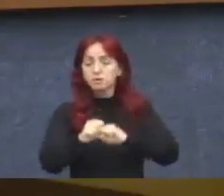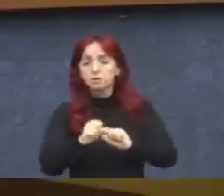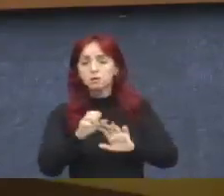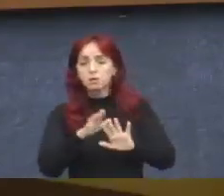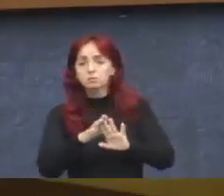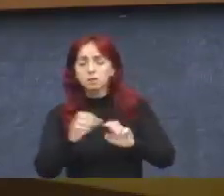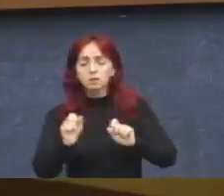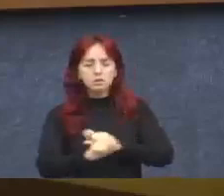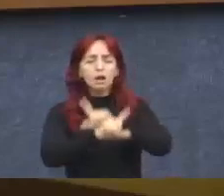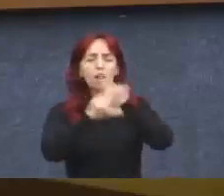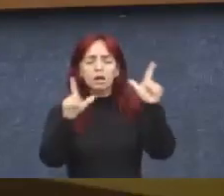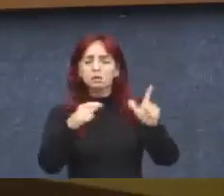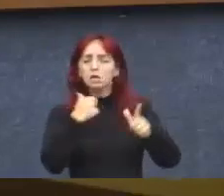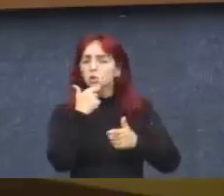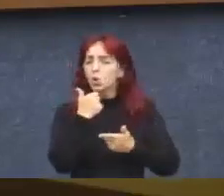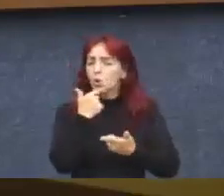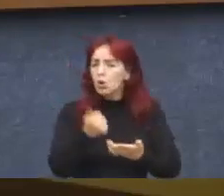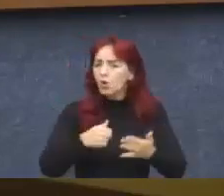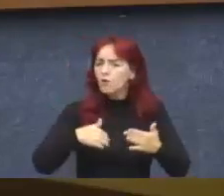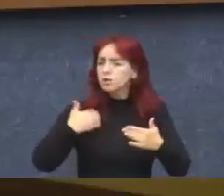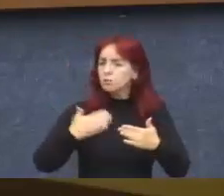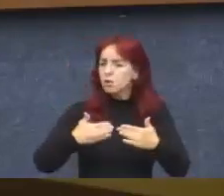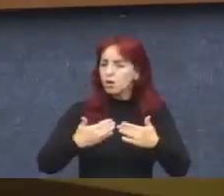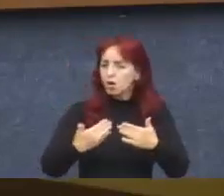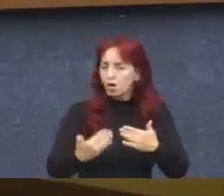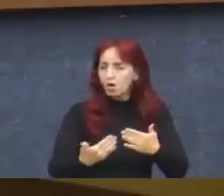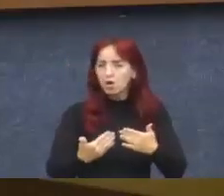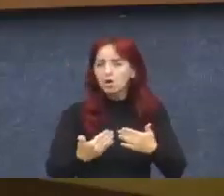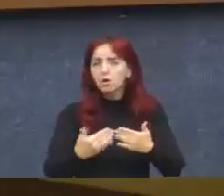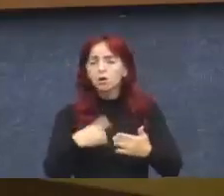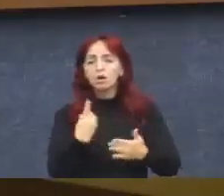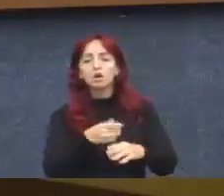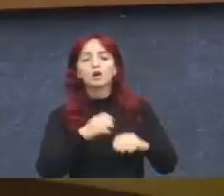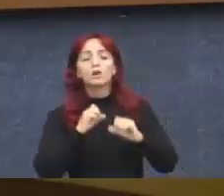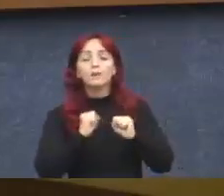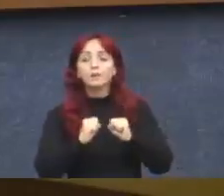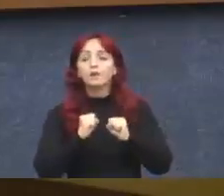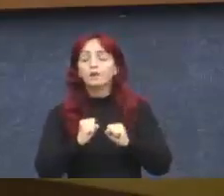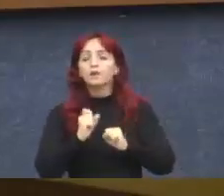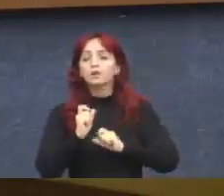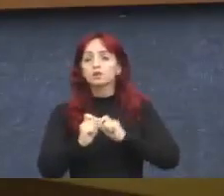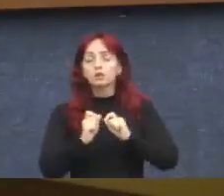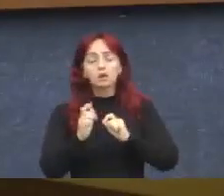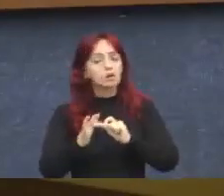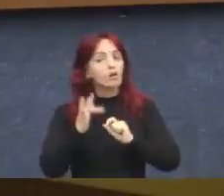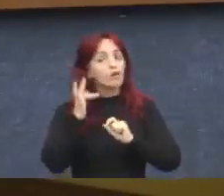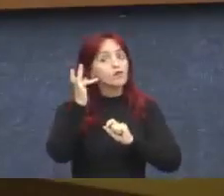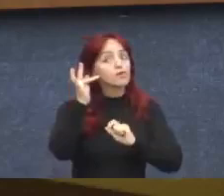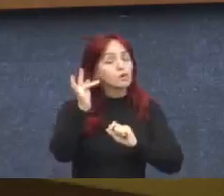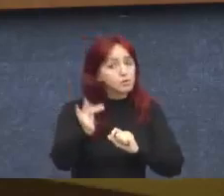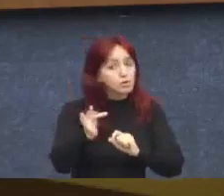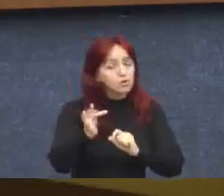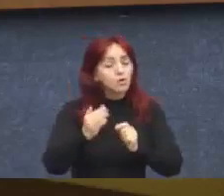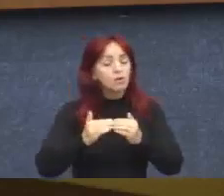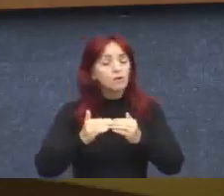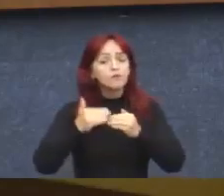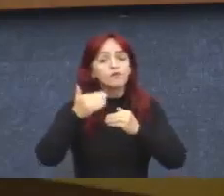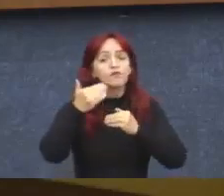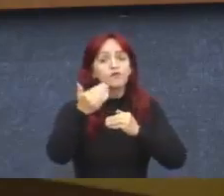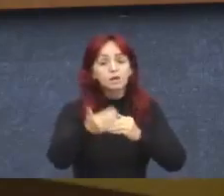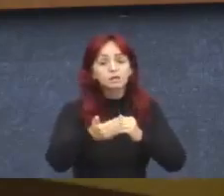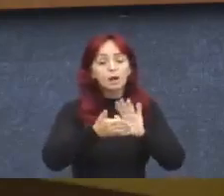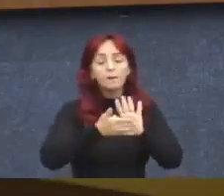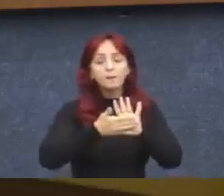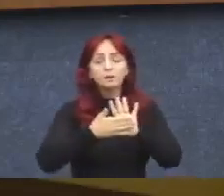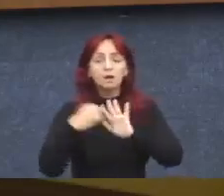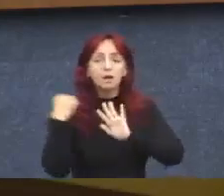siga restando, né, para os colegas vereadores, e que a gente possa, num futuro breve, avançar com essa matéria tão importante